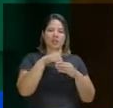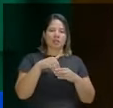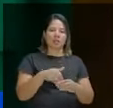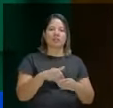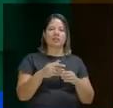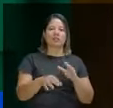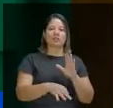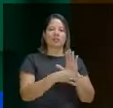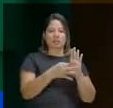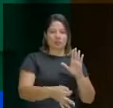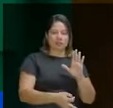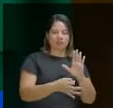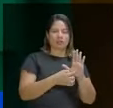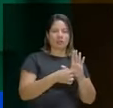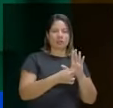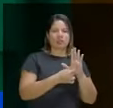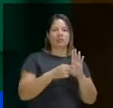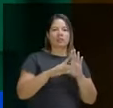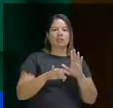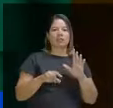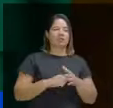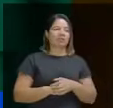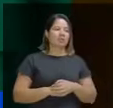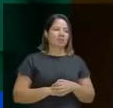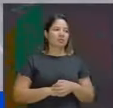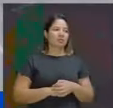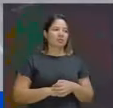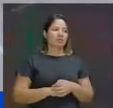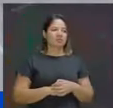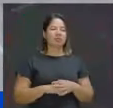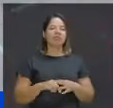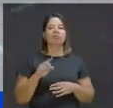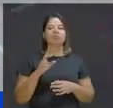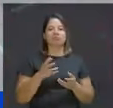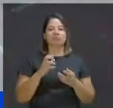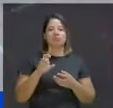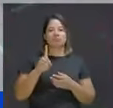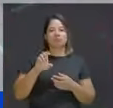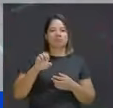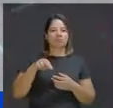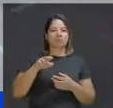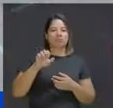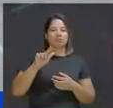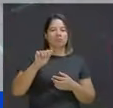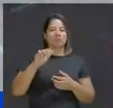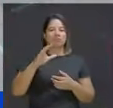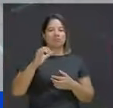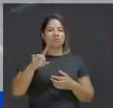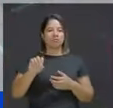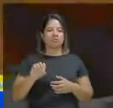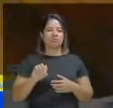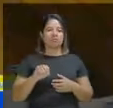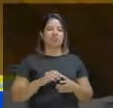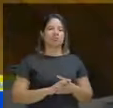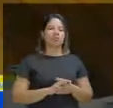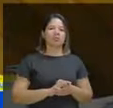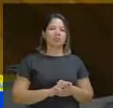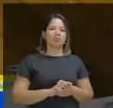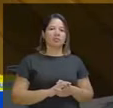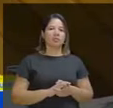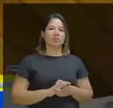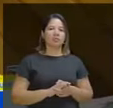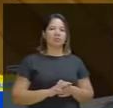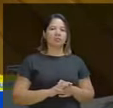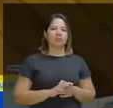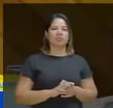do parecer, se manifestando pela denegação da ordem. Perfeito. Devolvo a palavra à relatora. Obrigada, presidente. Bom, então, conforme relatado,